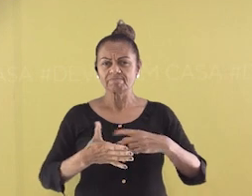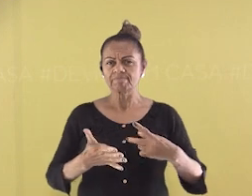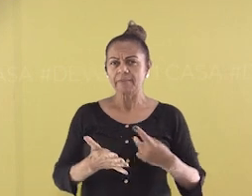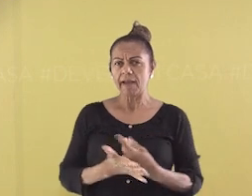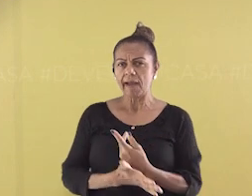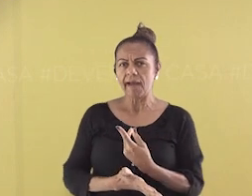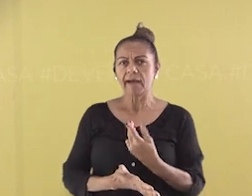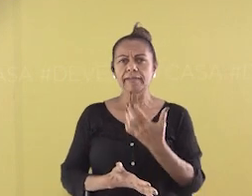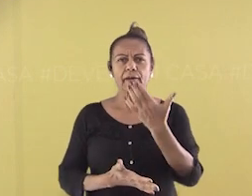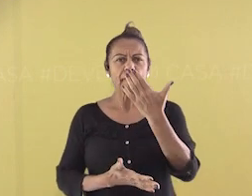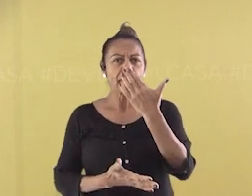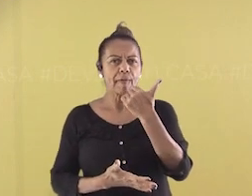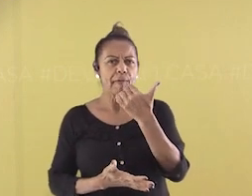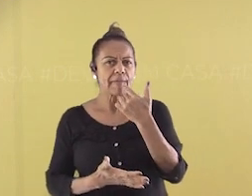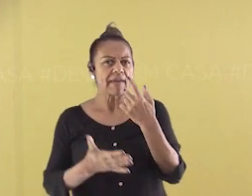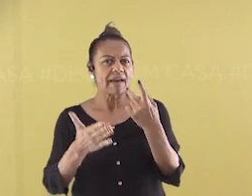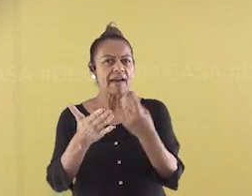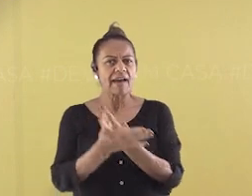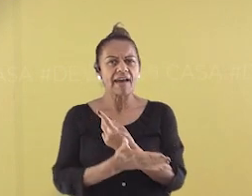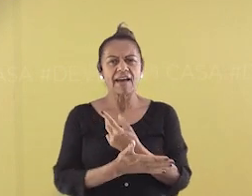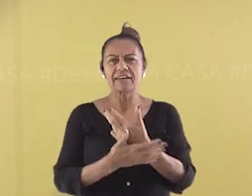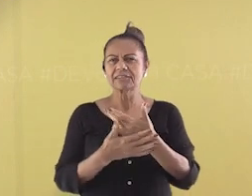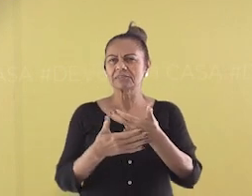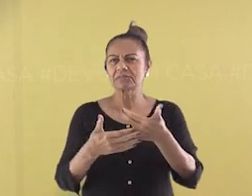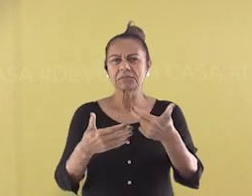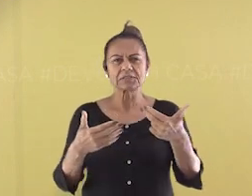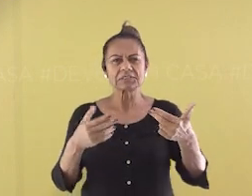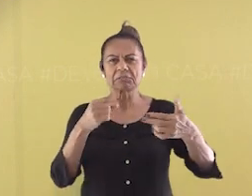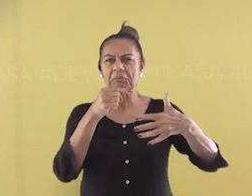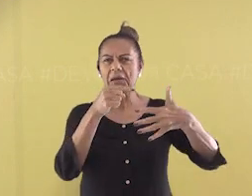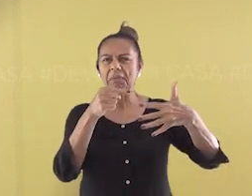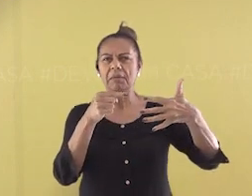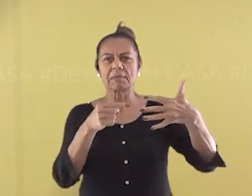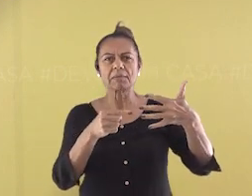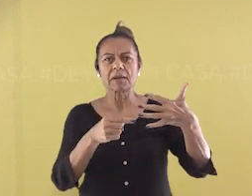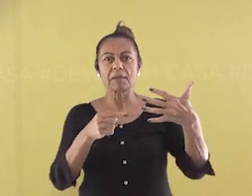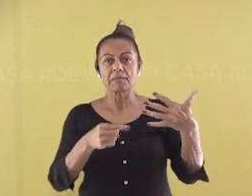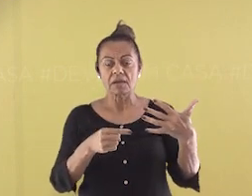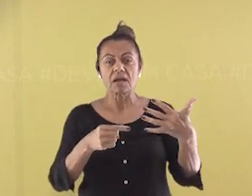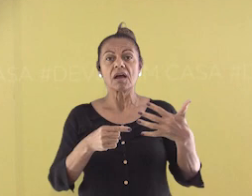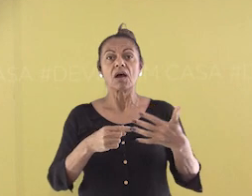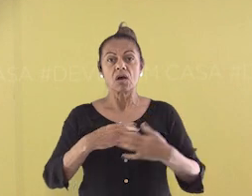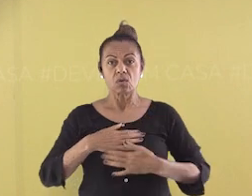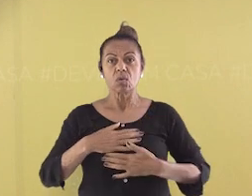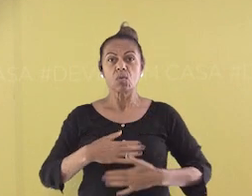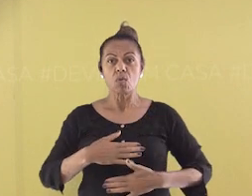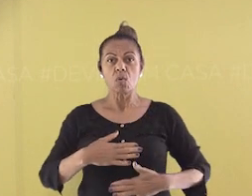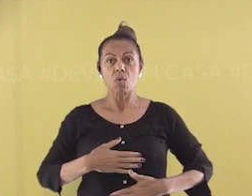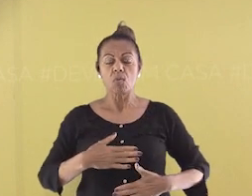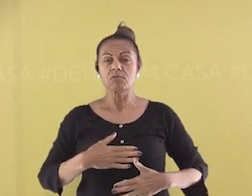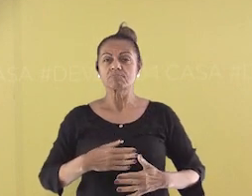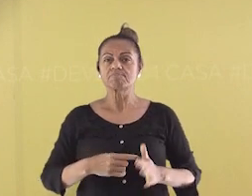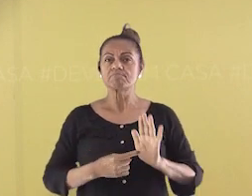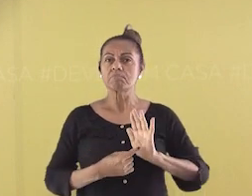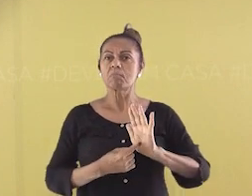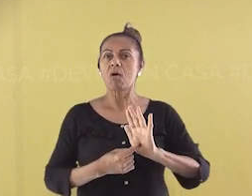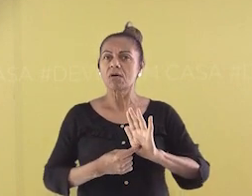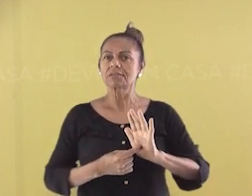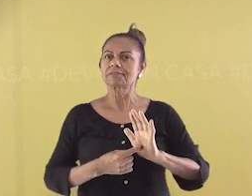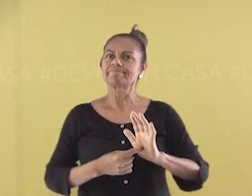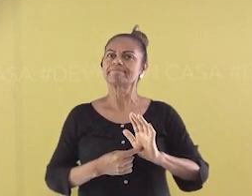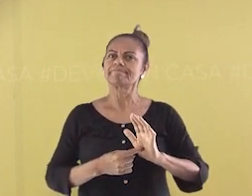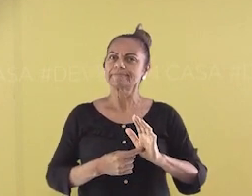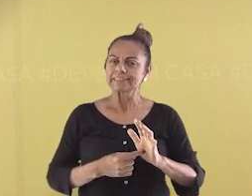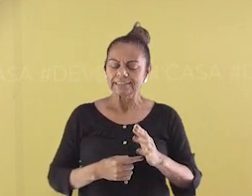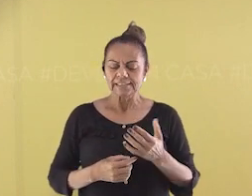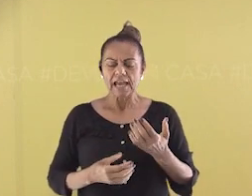de forma adequada, devido a inúmeros fatores, e substituímos os alimentos que são ricos em vitaminas e proteínas